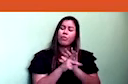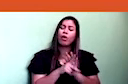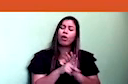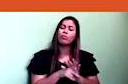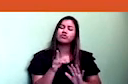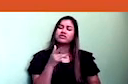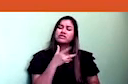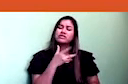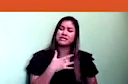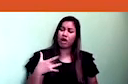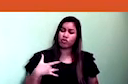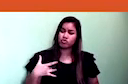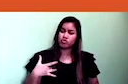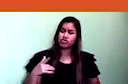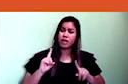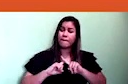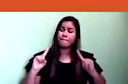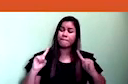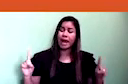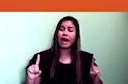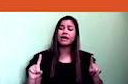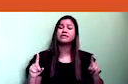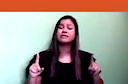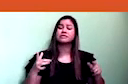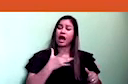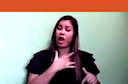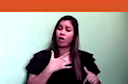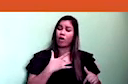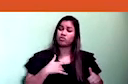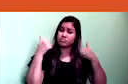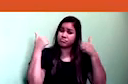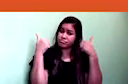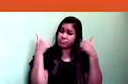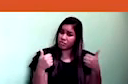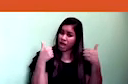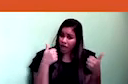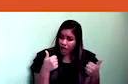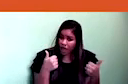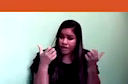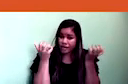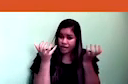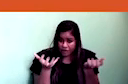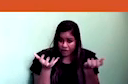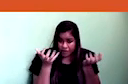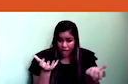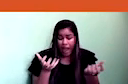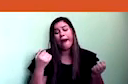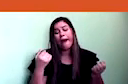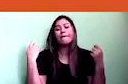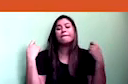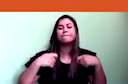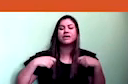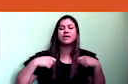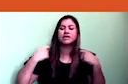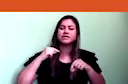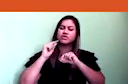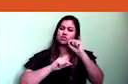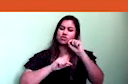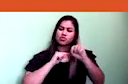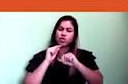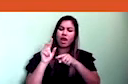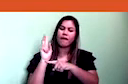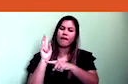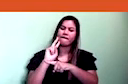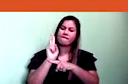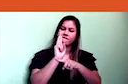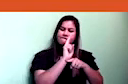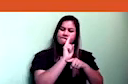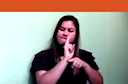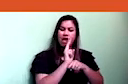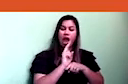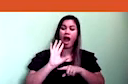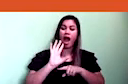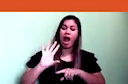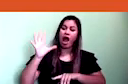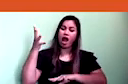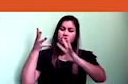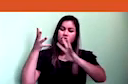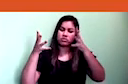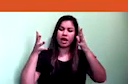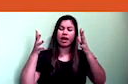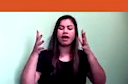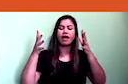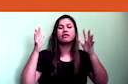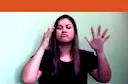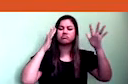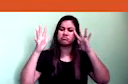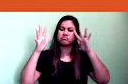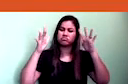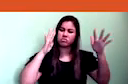saúde, existe uma vigilância sobre situações ou formas de pensar que precisamos entender até